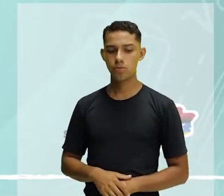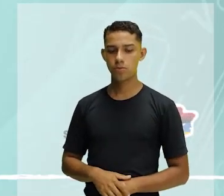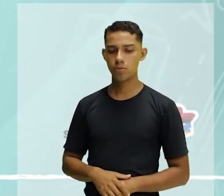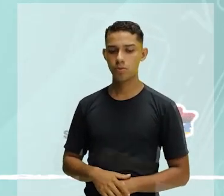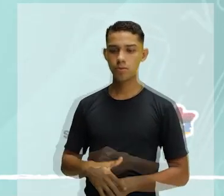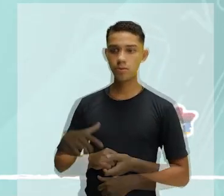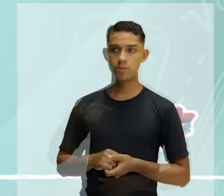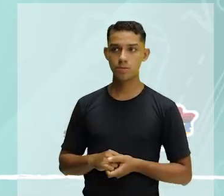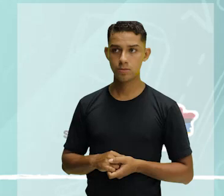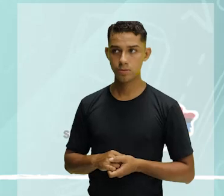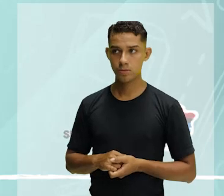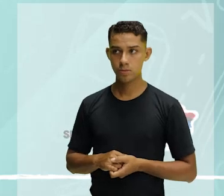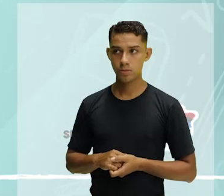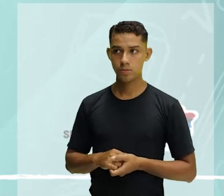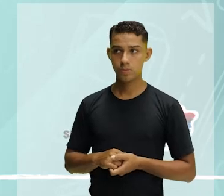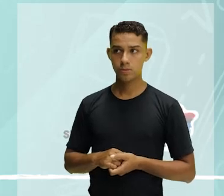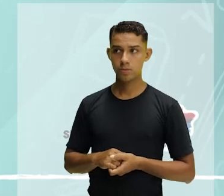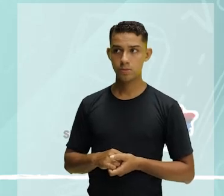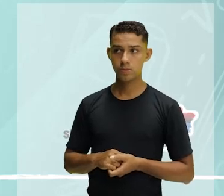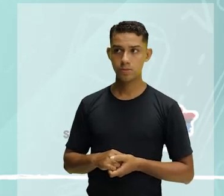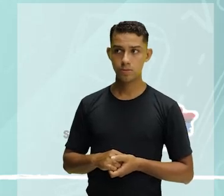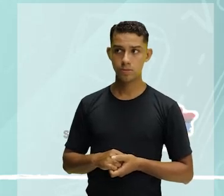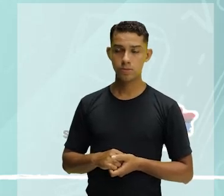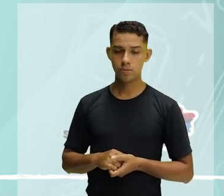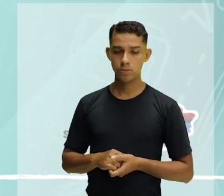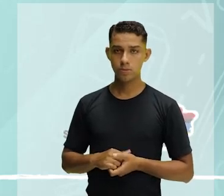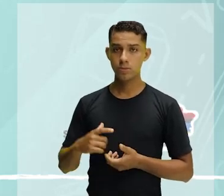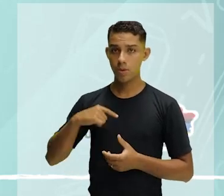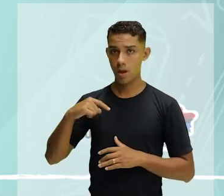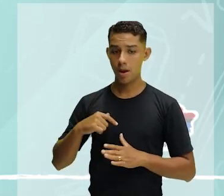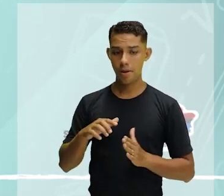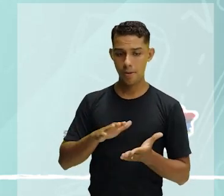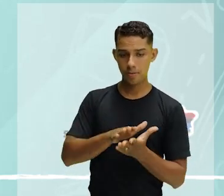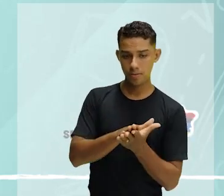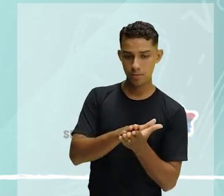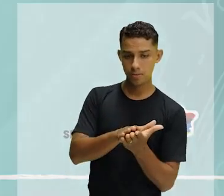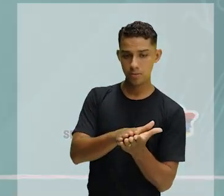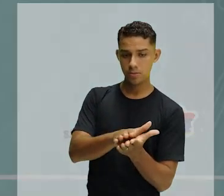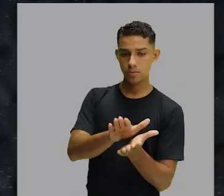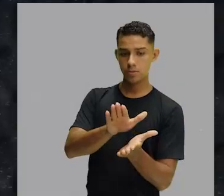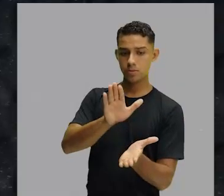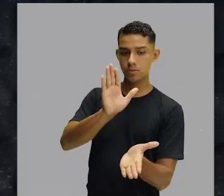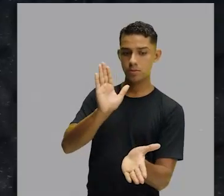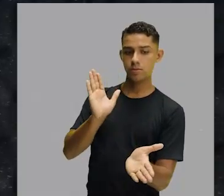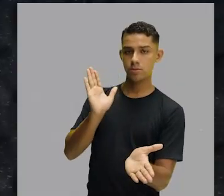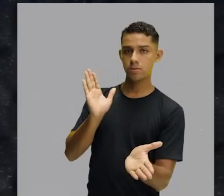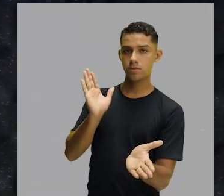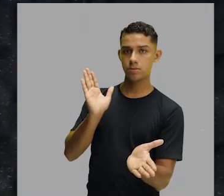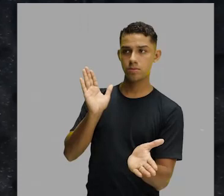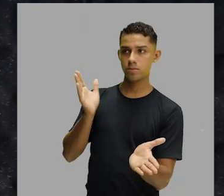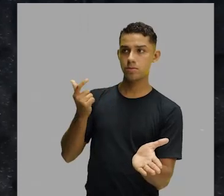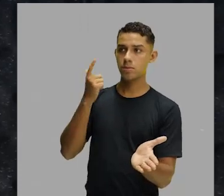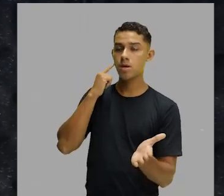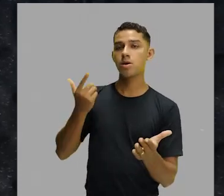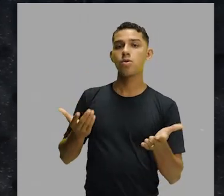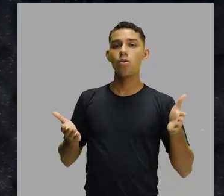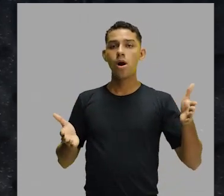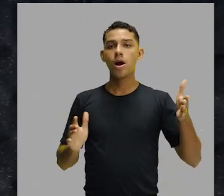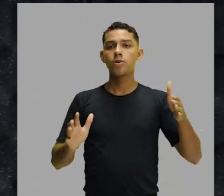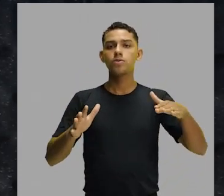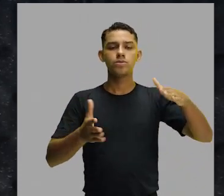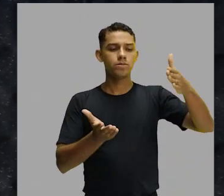tem um móvel, né? E algo aberto assim, igual a bandeja de uma